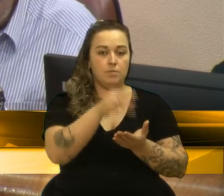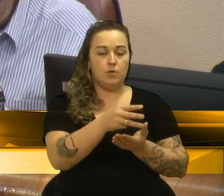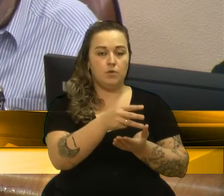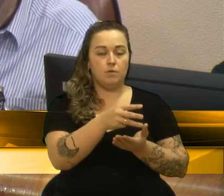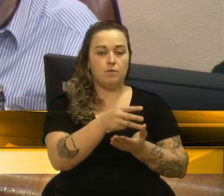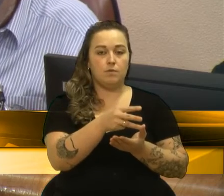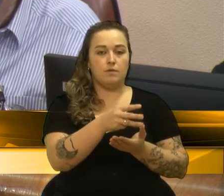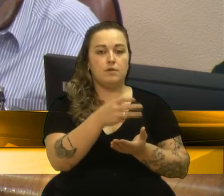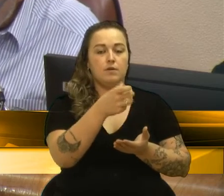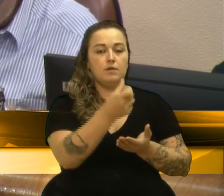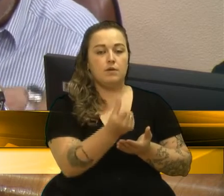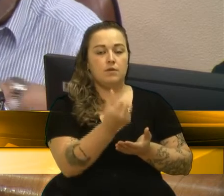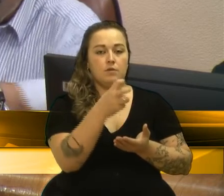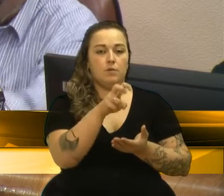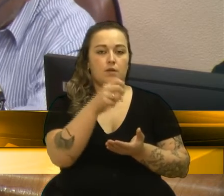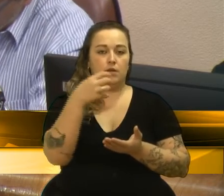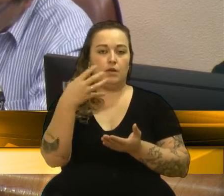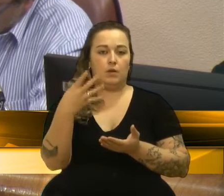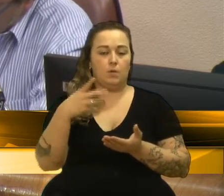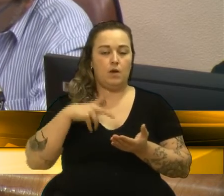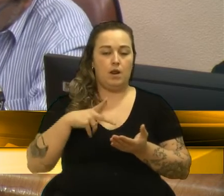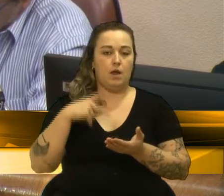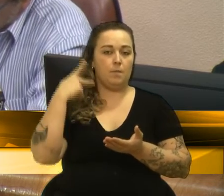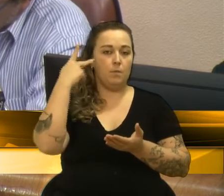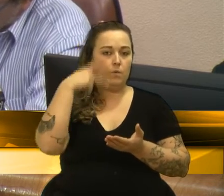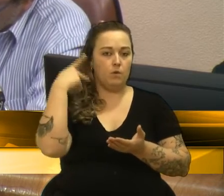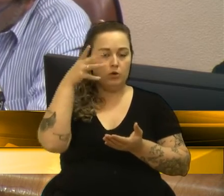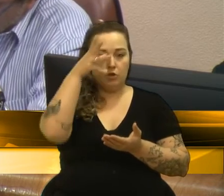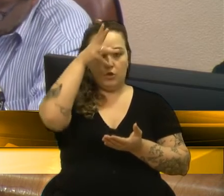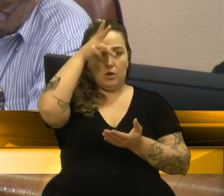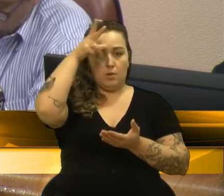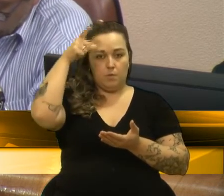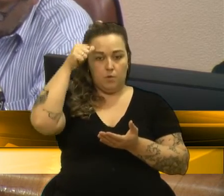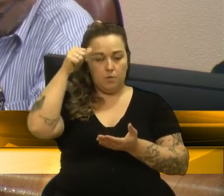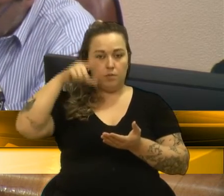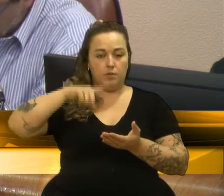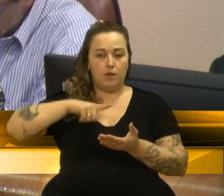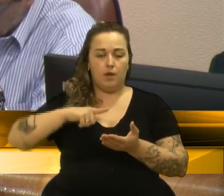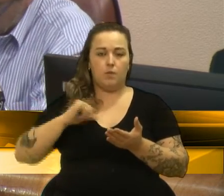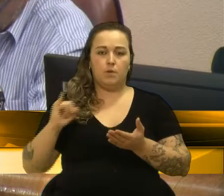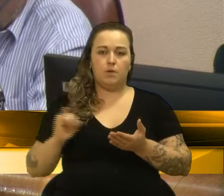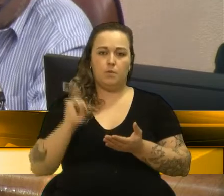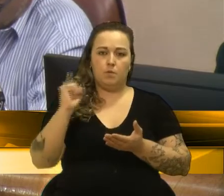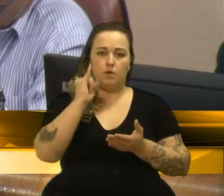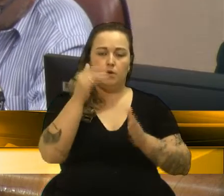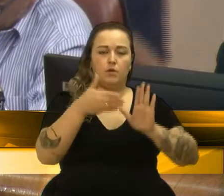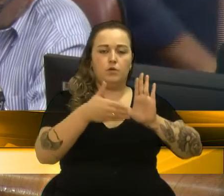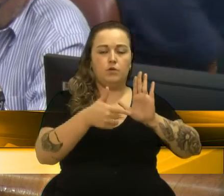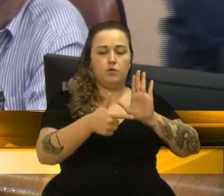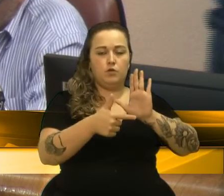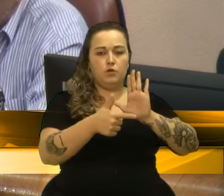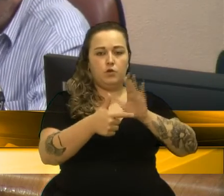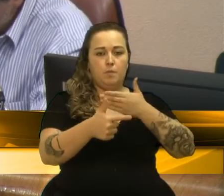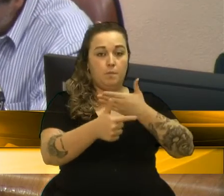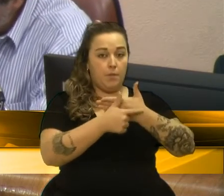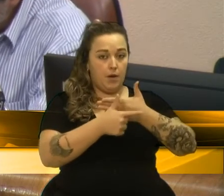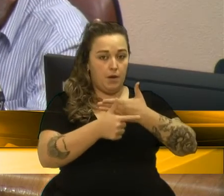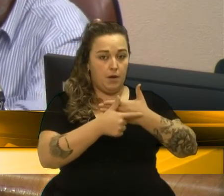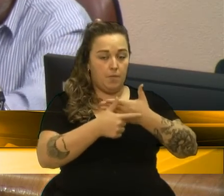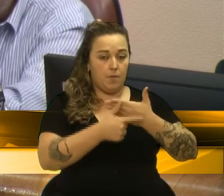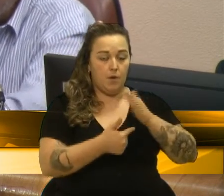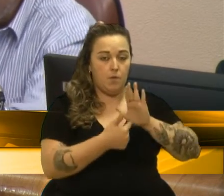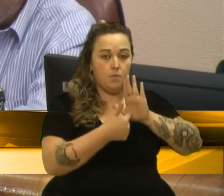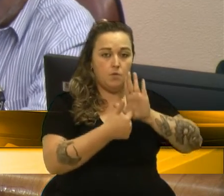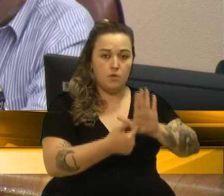3.754. Nesse sentido, as políticas públicas desempenham importante papel, seja na manutenção ou superação das opressões de gênero